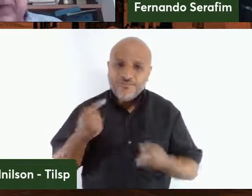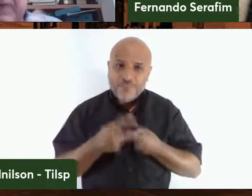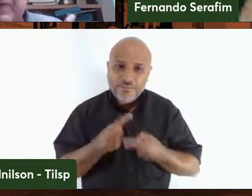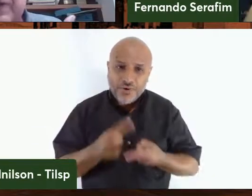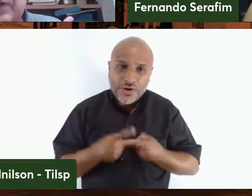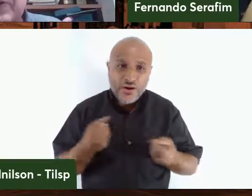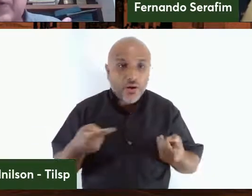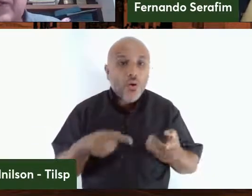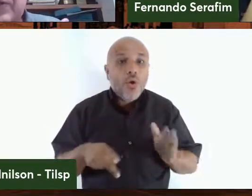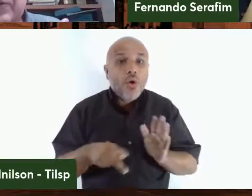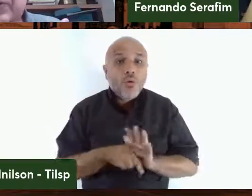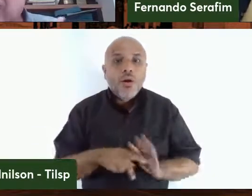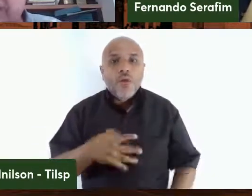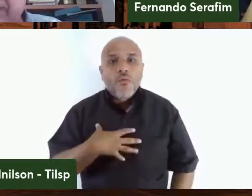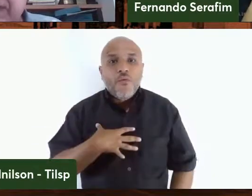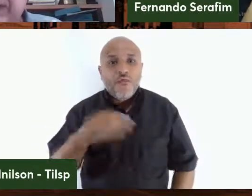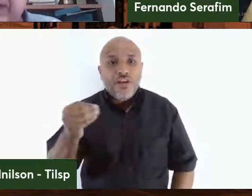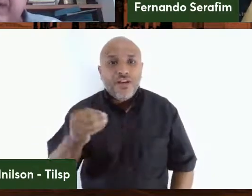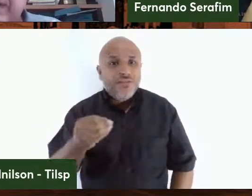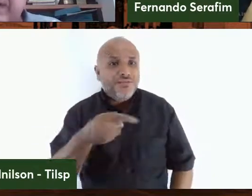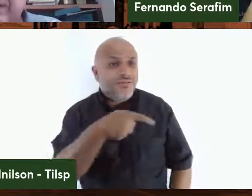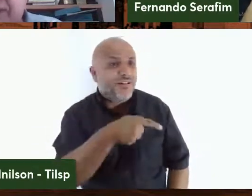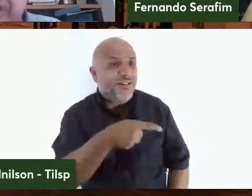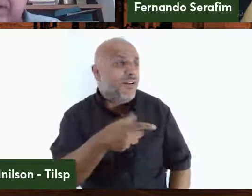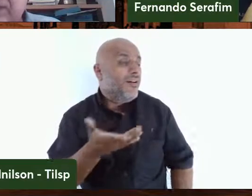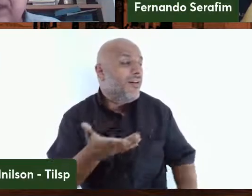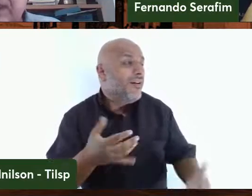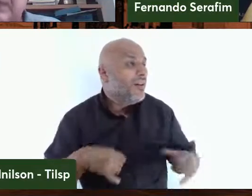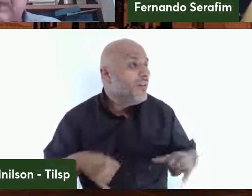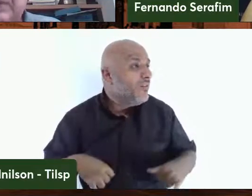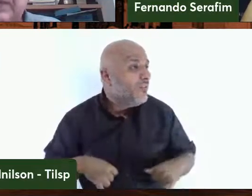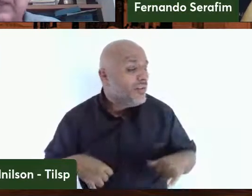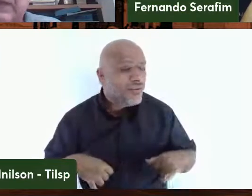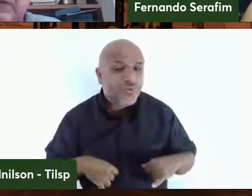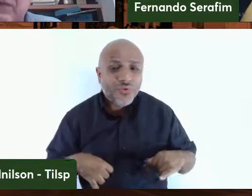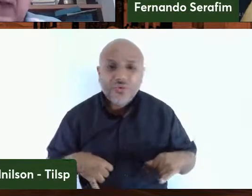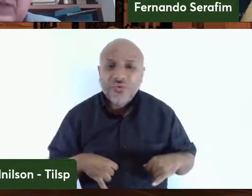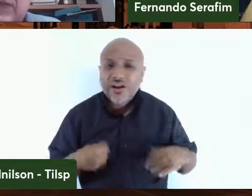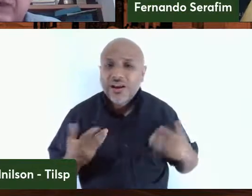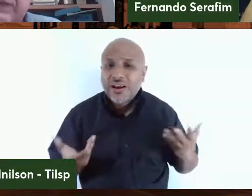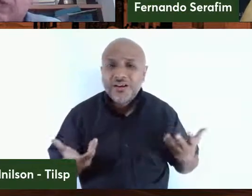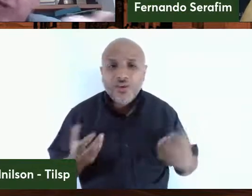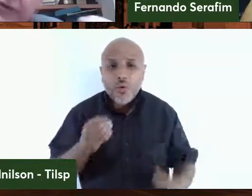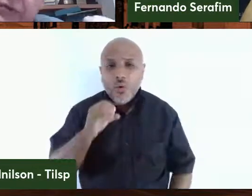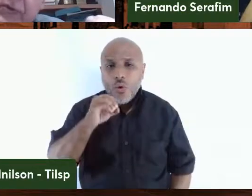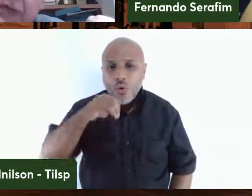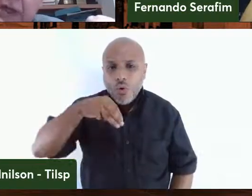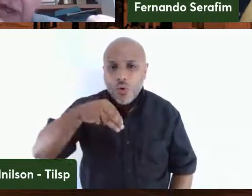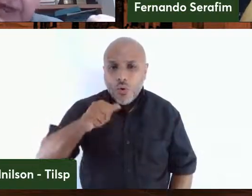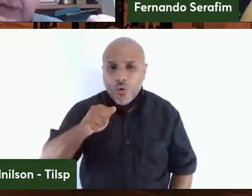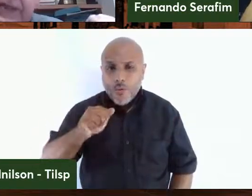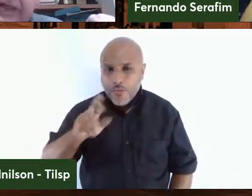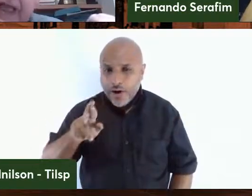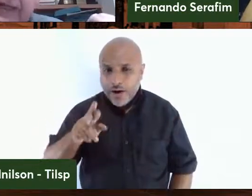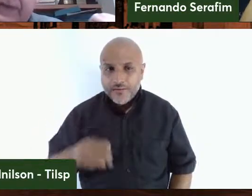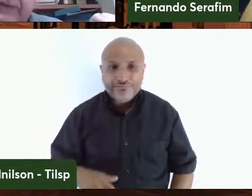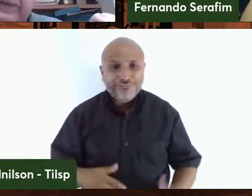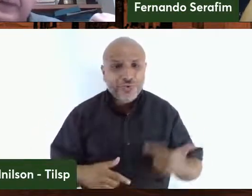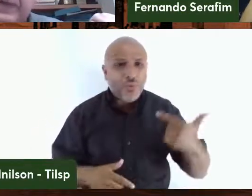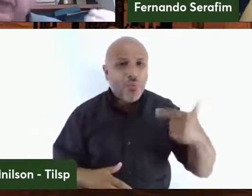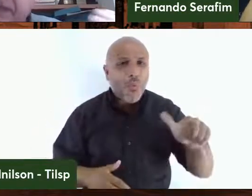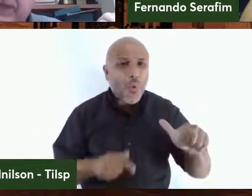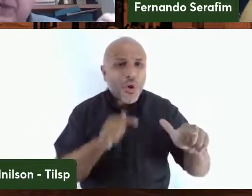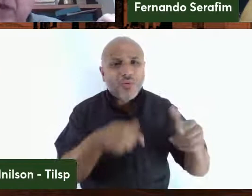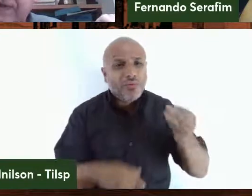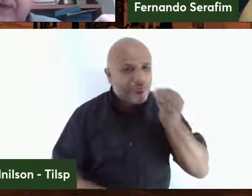o próprio filho escolhido sofre, esse filho, vamos dizer, o Omar sofre, o outro rejeitado,